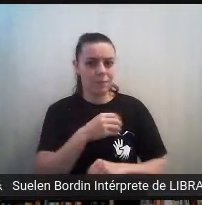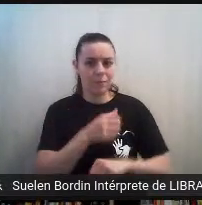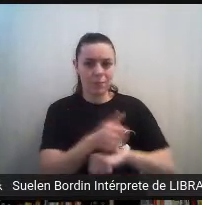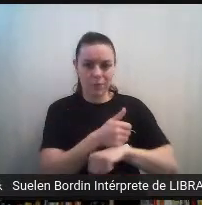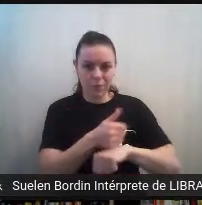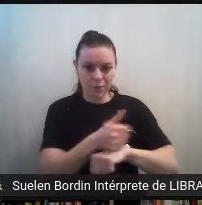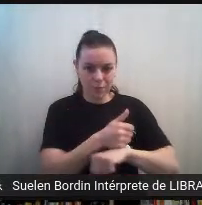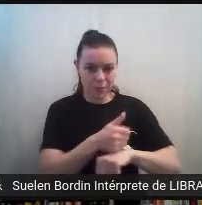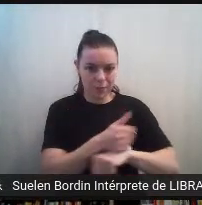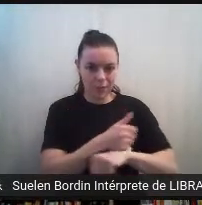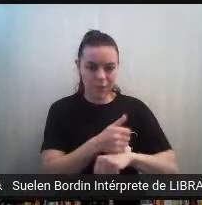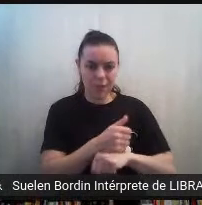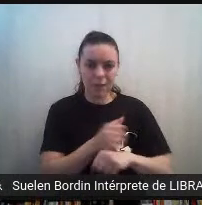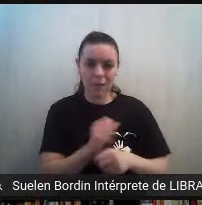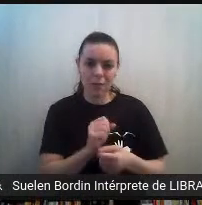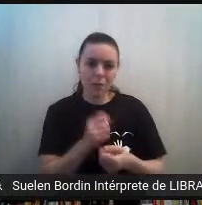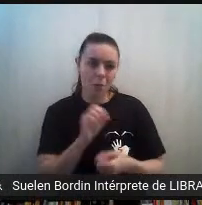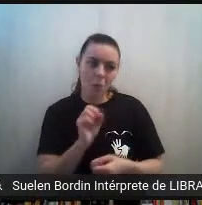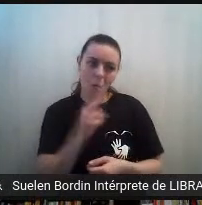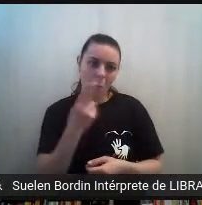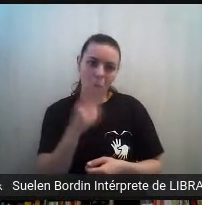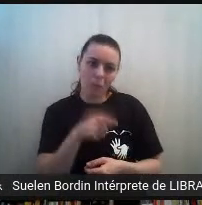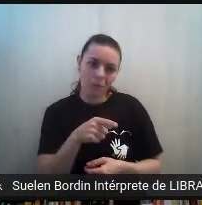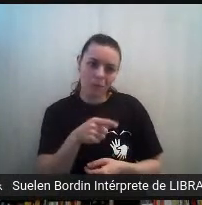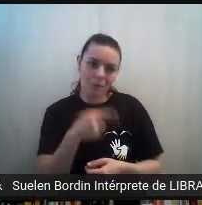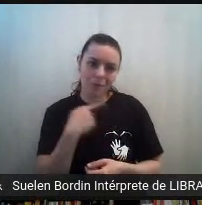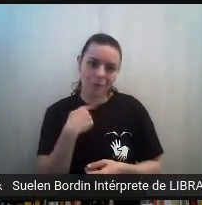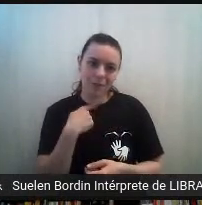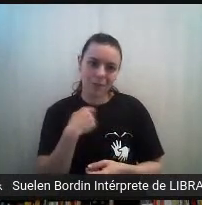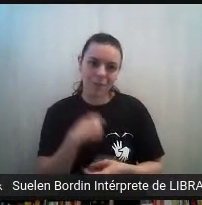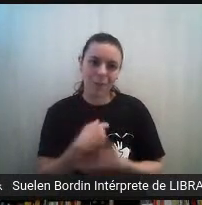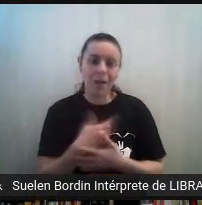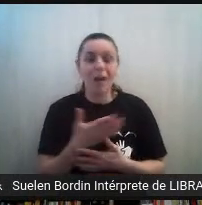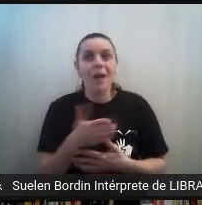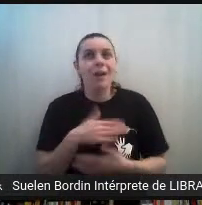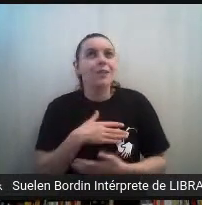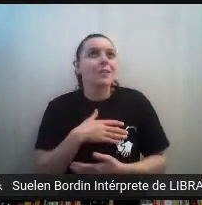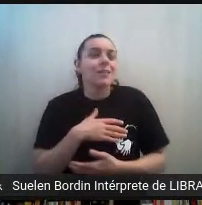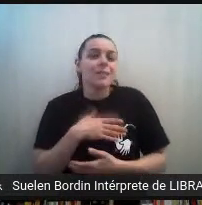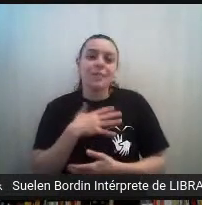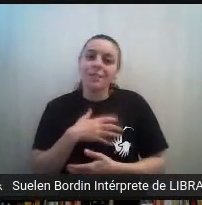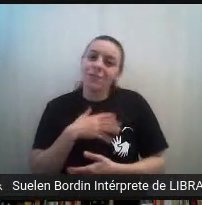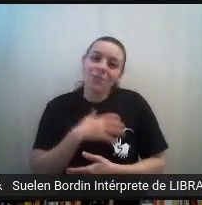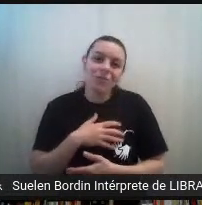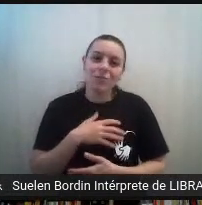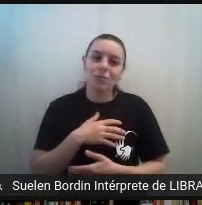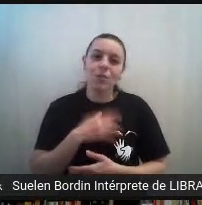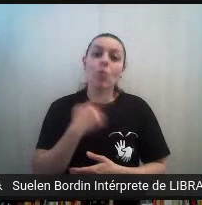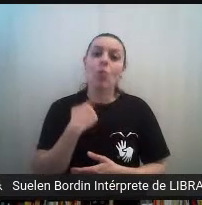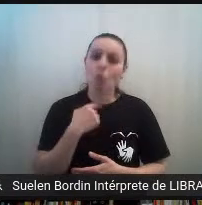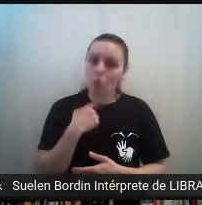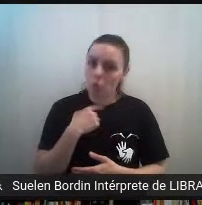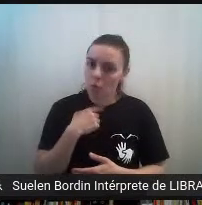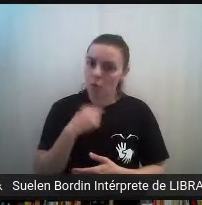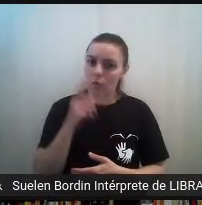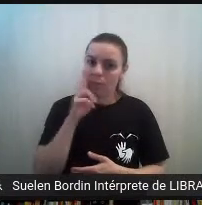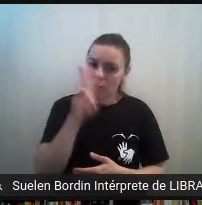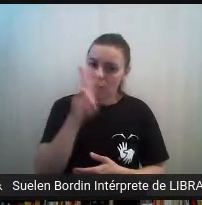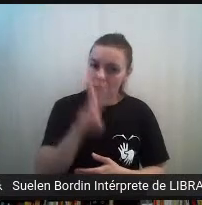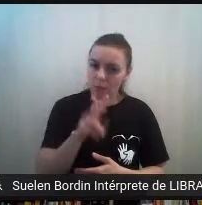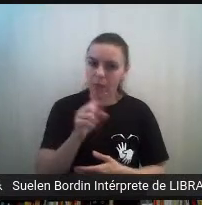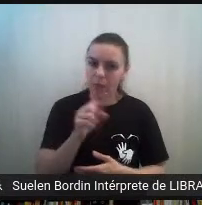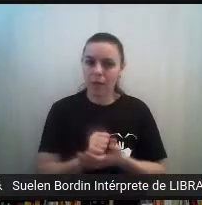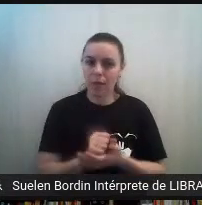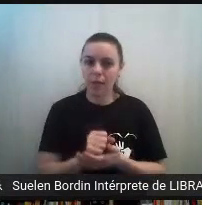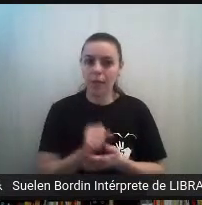que você sentia que era você? Ah, era só o que eu sentia, que era isso. Eu gosto muito de assistir TV e tudo, e eu gosto de